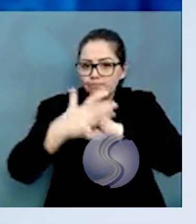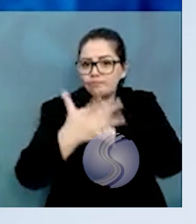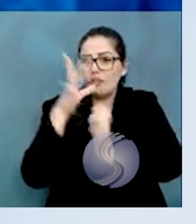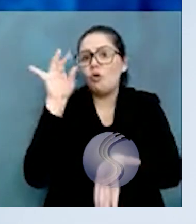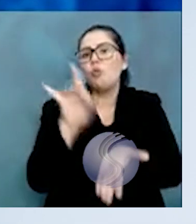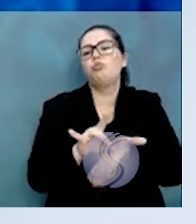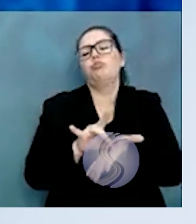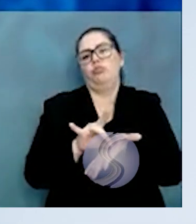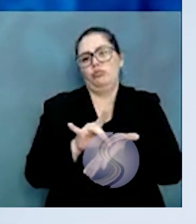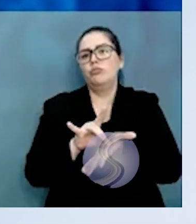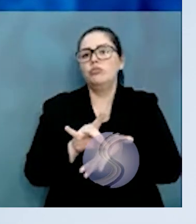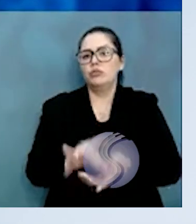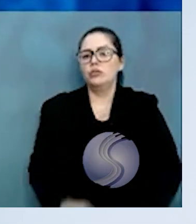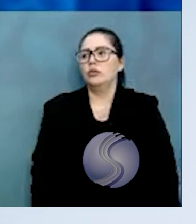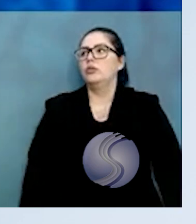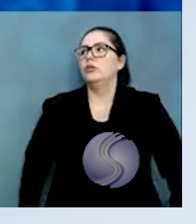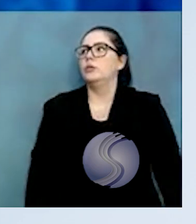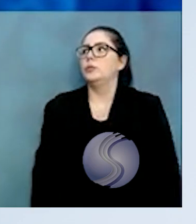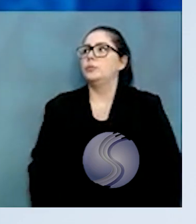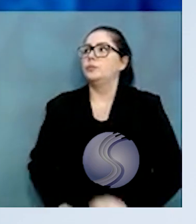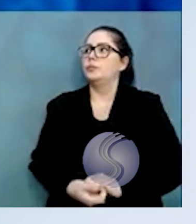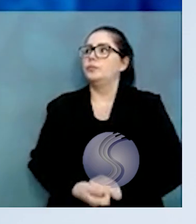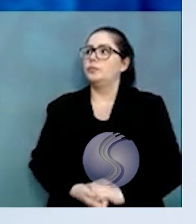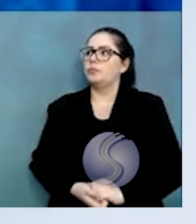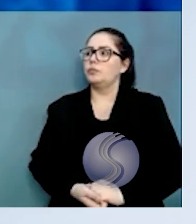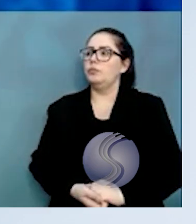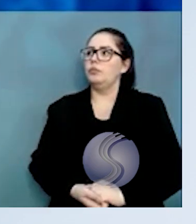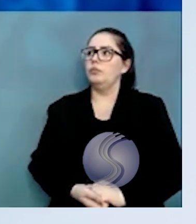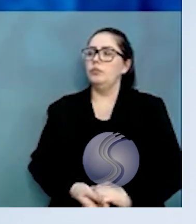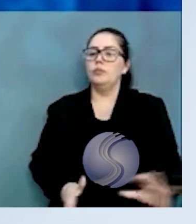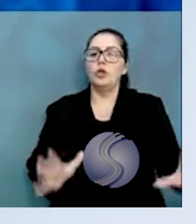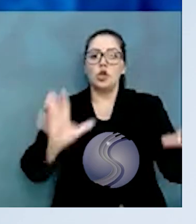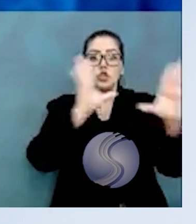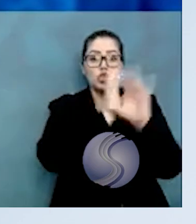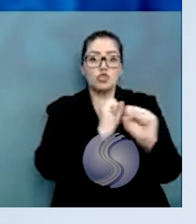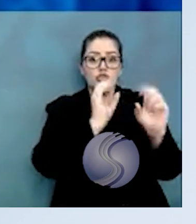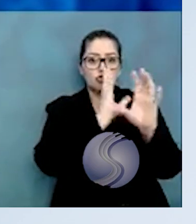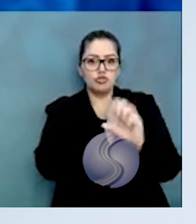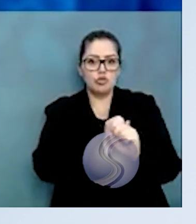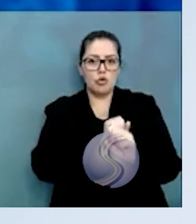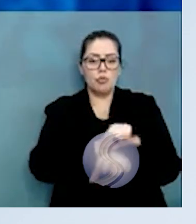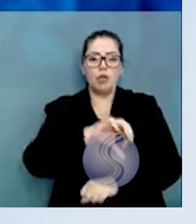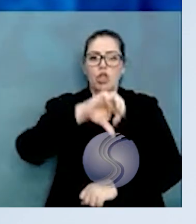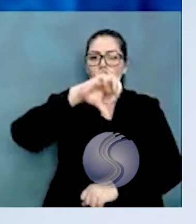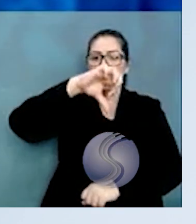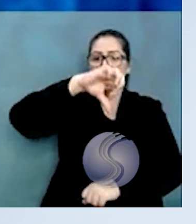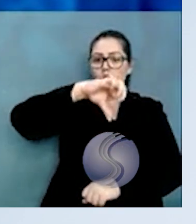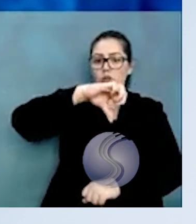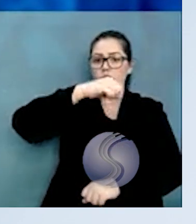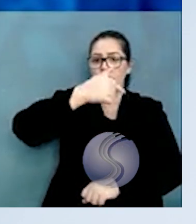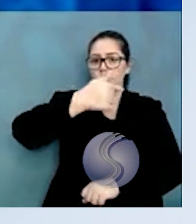O total de casos confirmados hoje, dia 2 de julho, é de